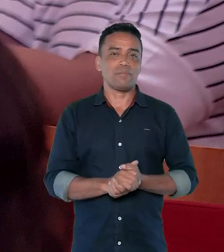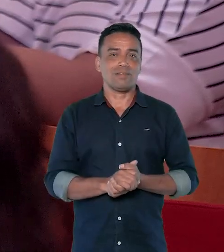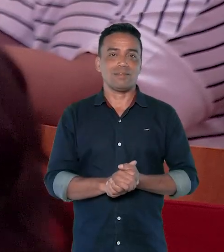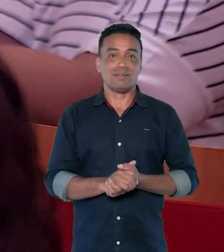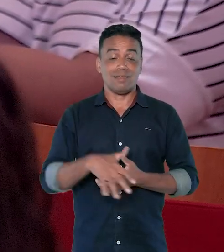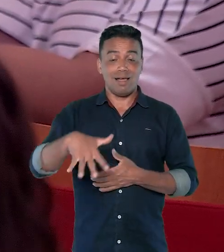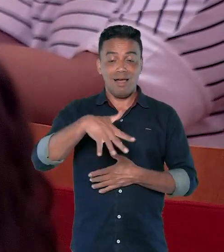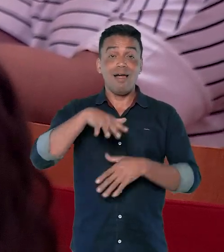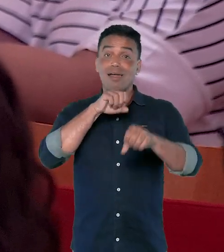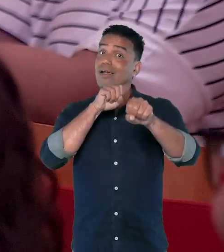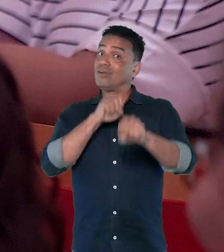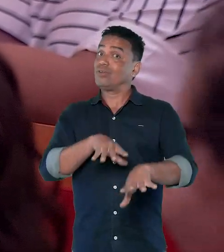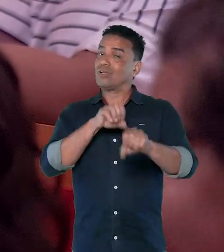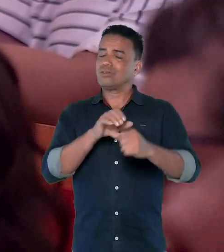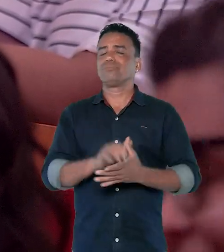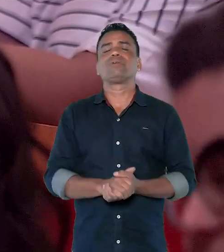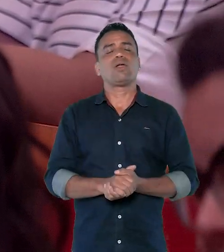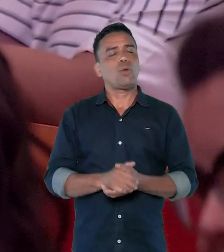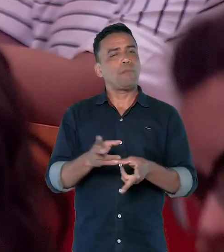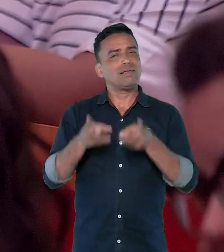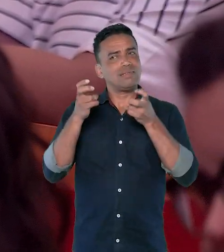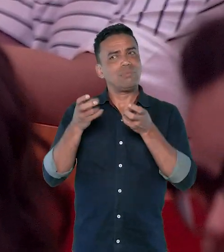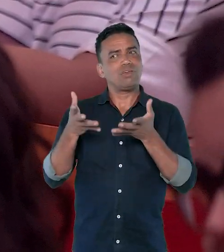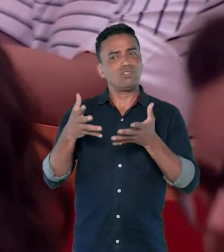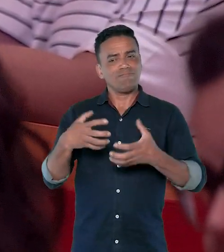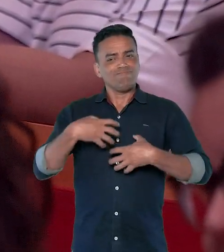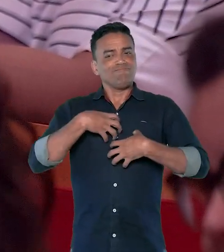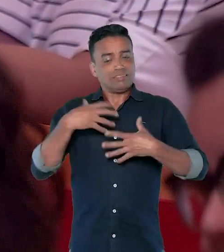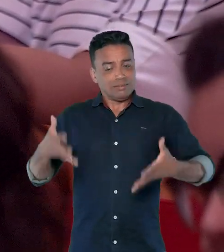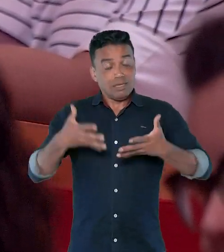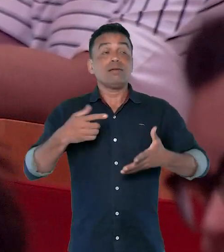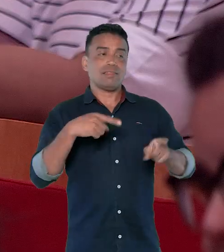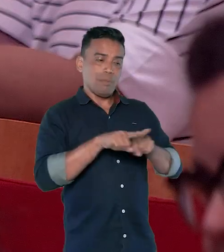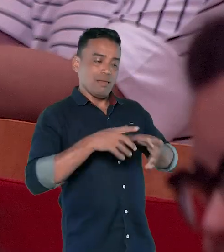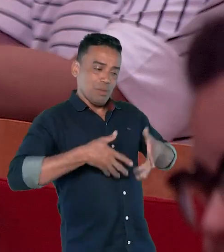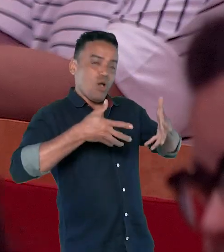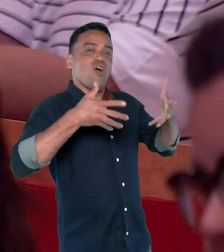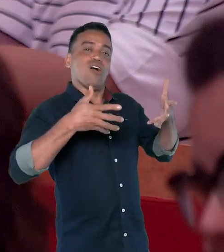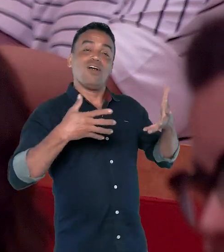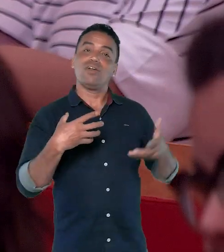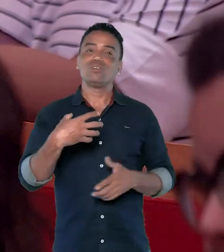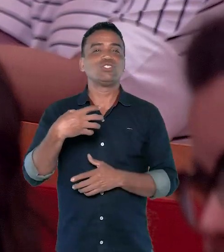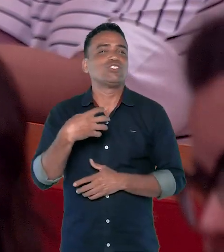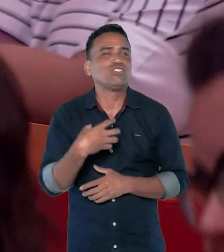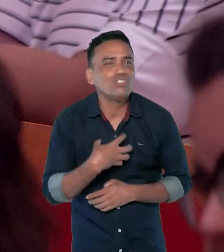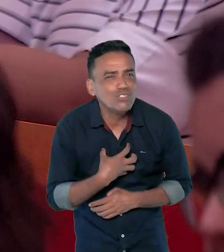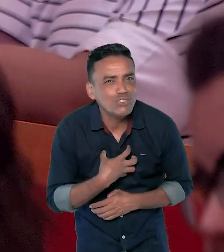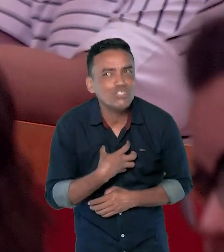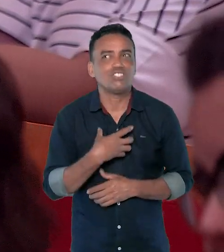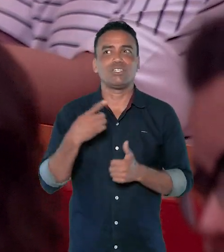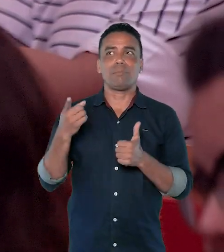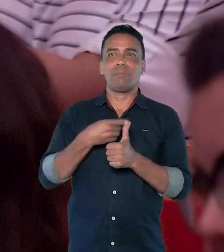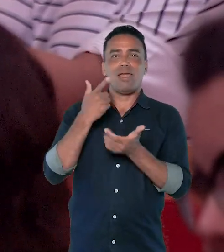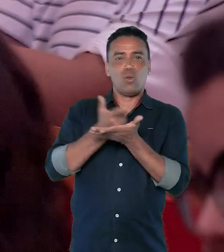Educação. Percebo que é isso que te move, porque é o que me move e o que eu senti no